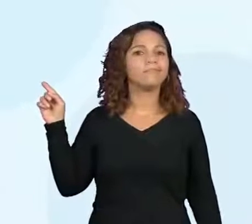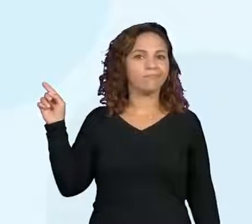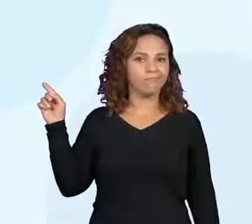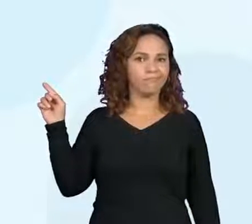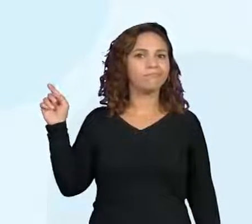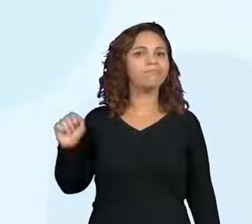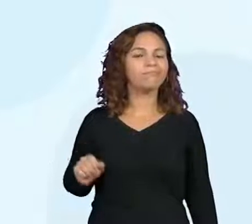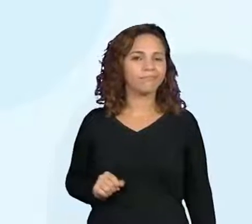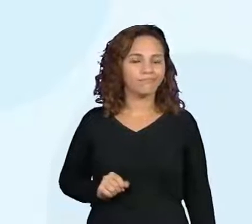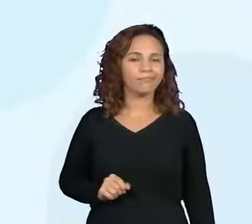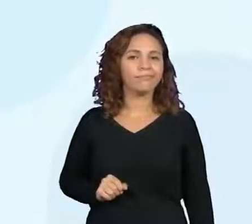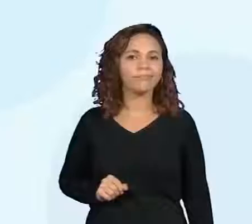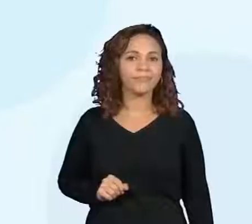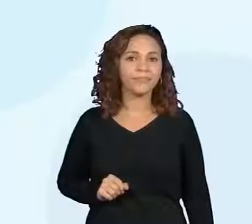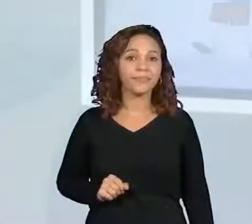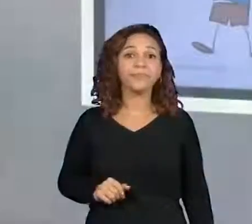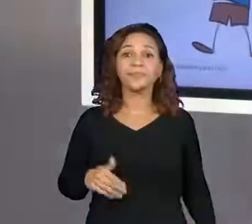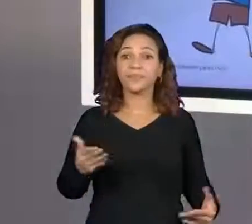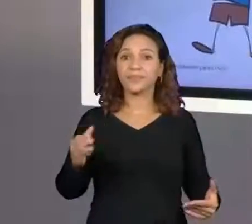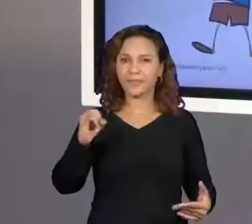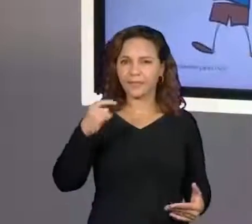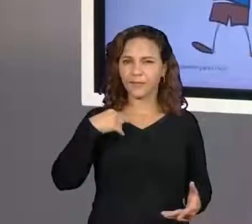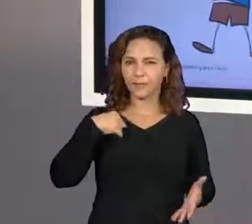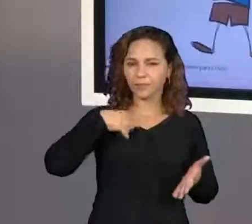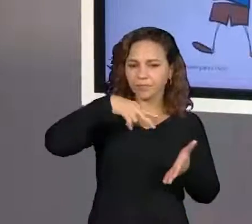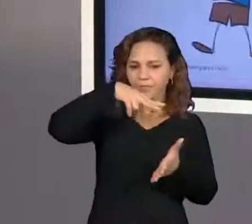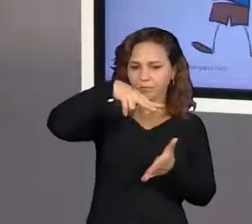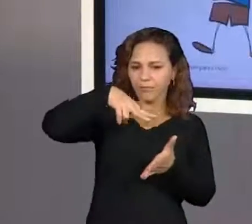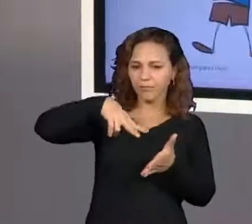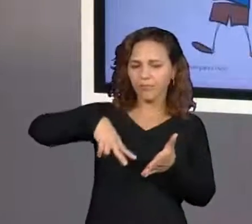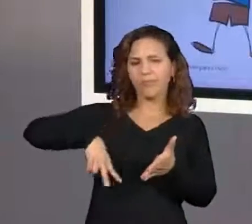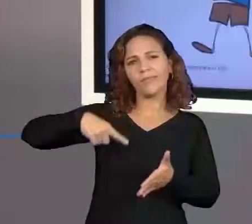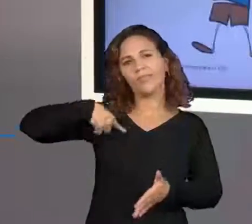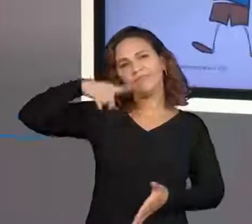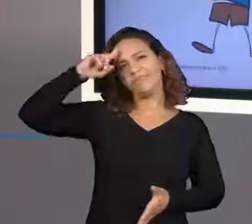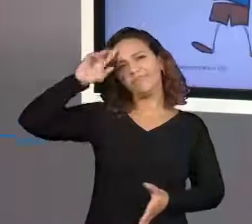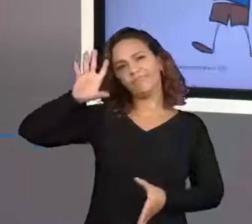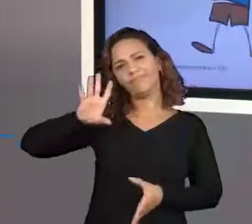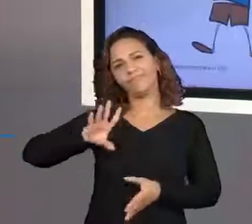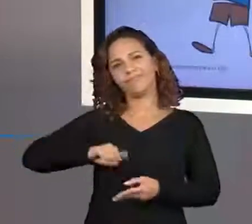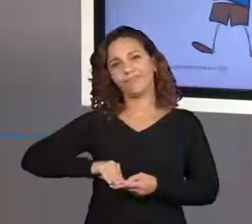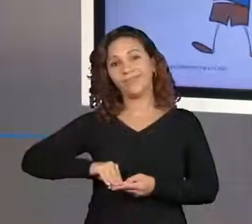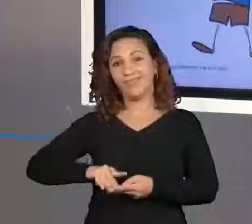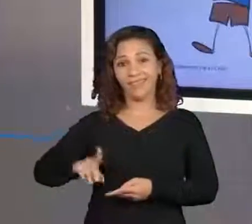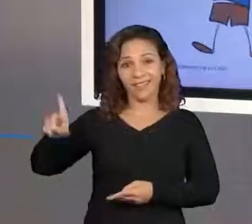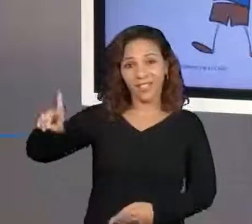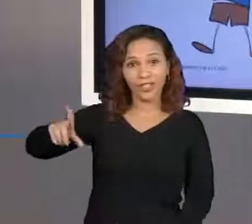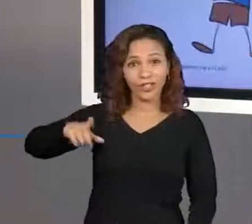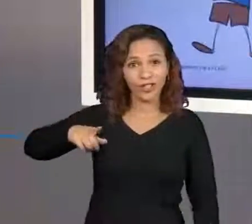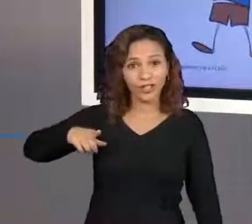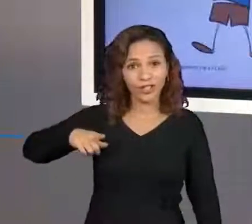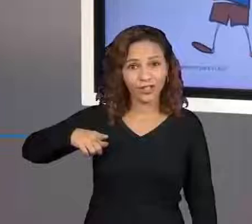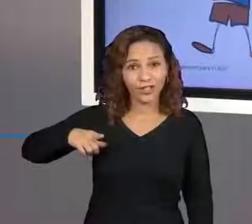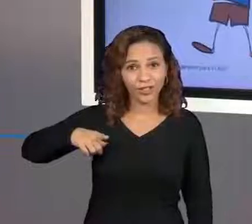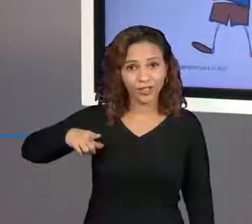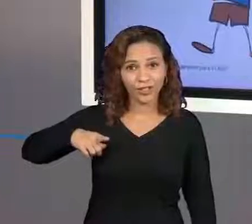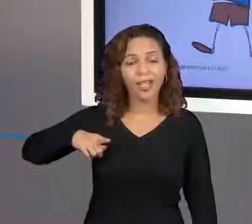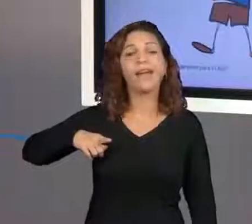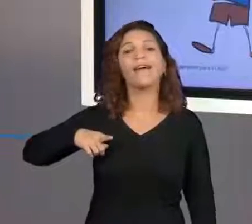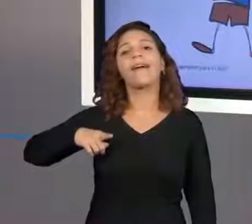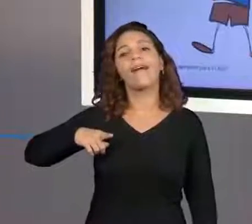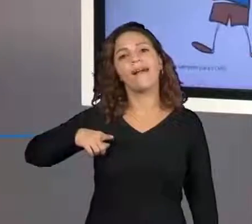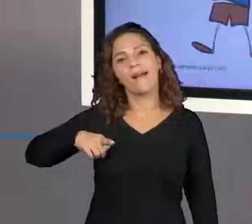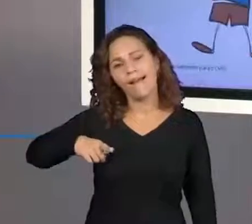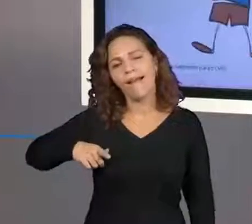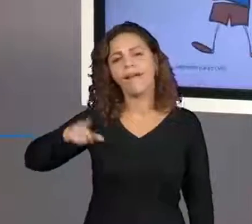balão de grito. Então, se eu estou lendo uma história, eu já sei que se aparece esse balão, o personagem